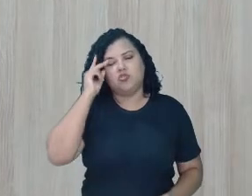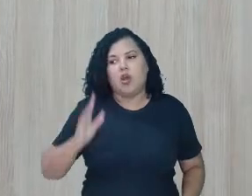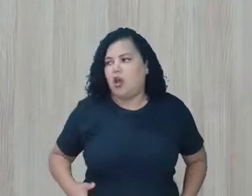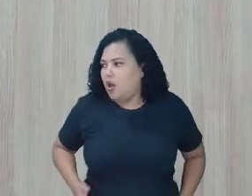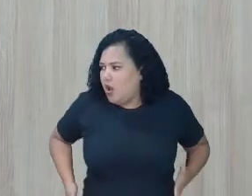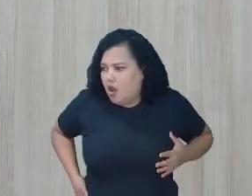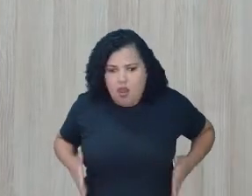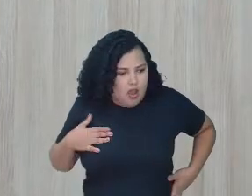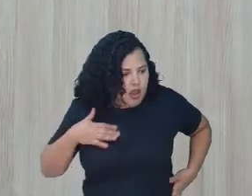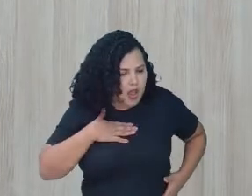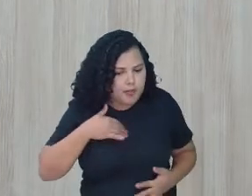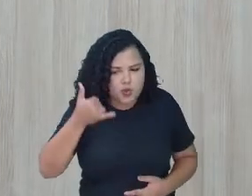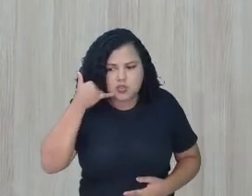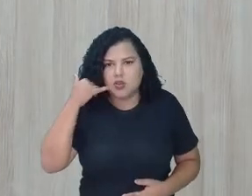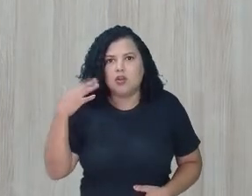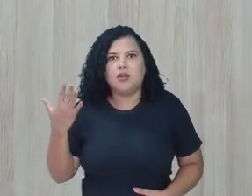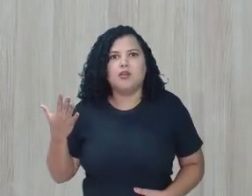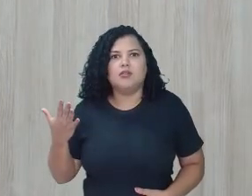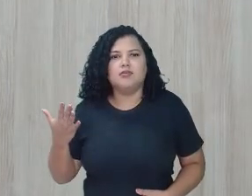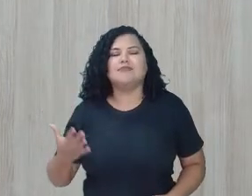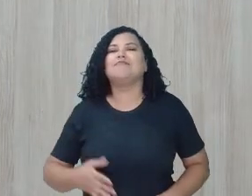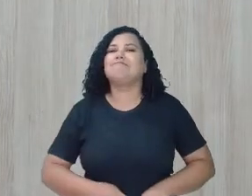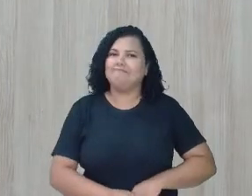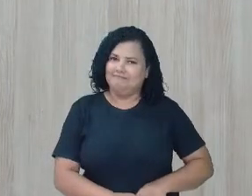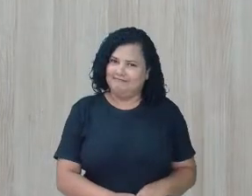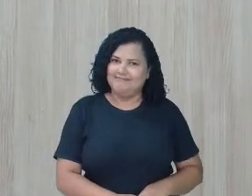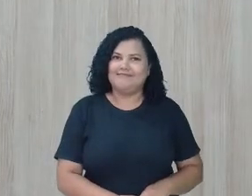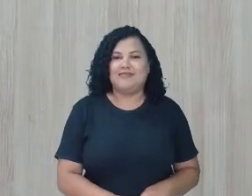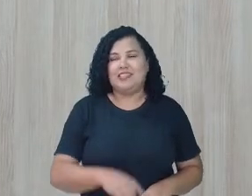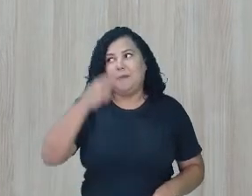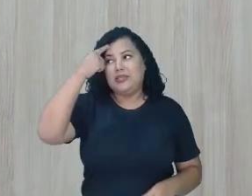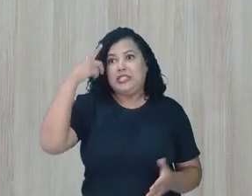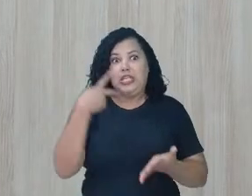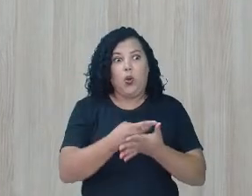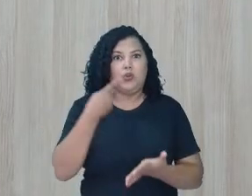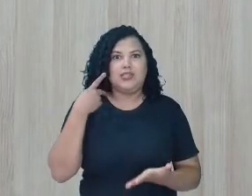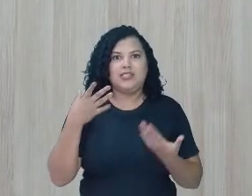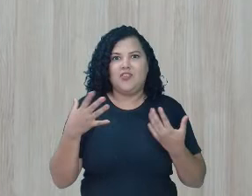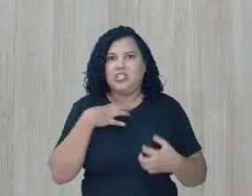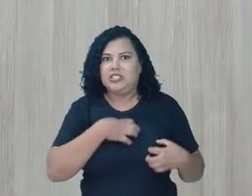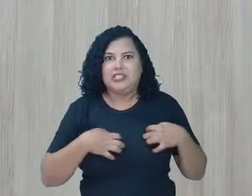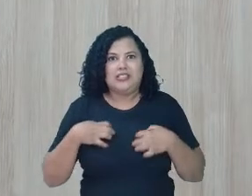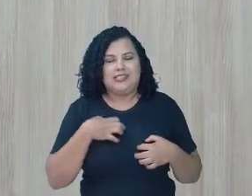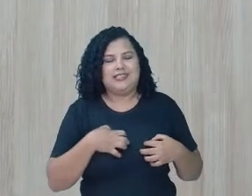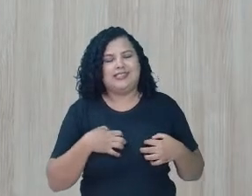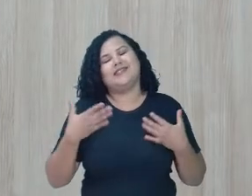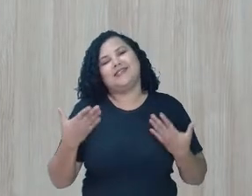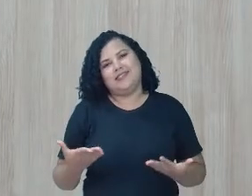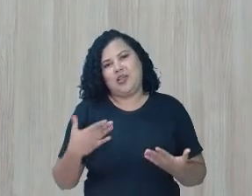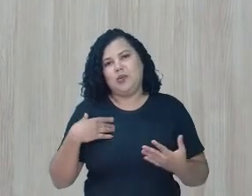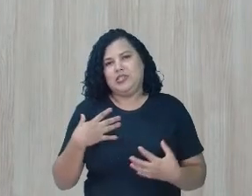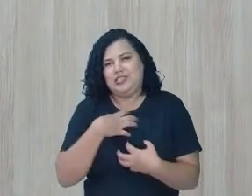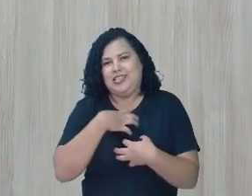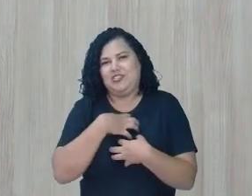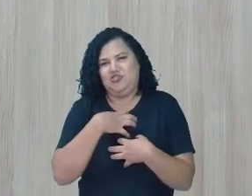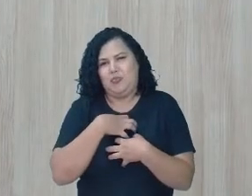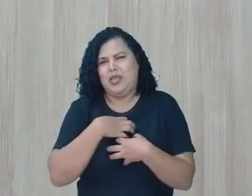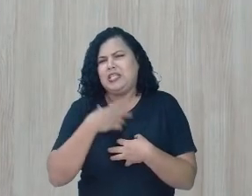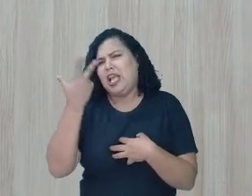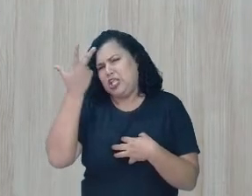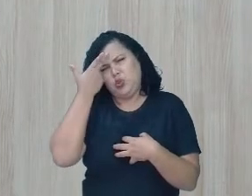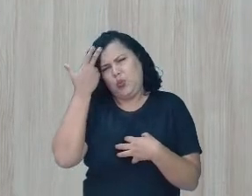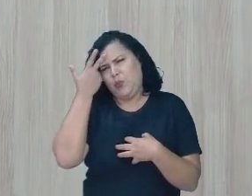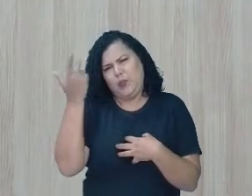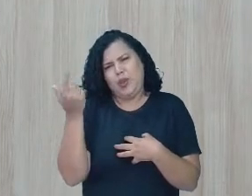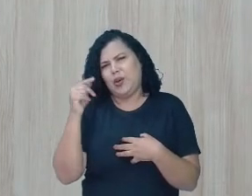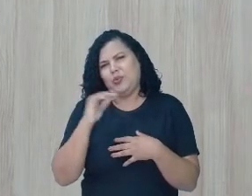mão no bolso e não está aqui. Aconteceu alguma coisa com o meu celular, olha que desespero. Então ele pega esse sentimento, que é comum, que é